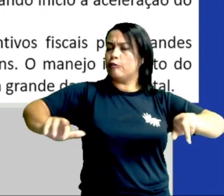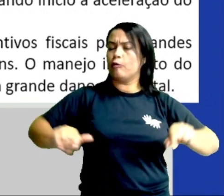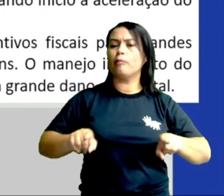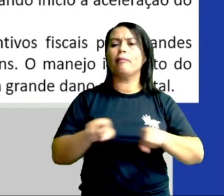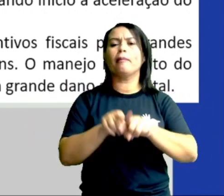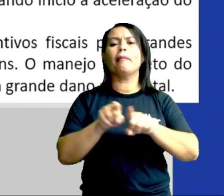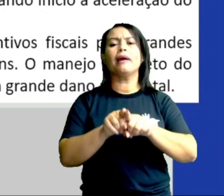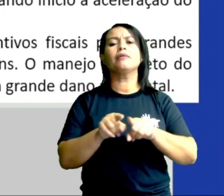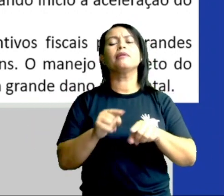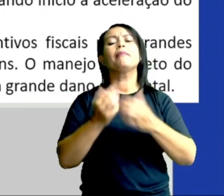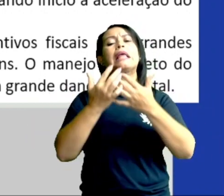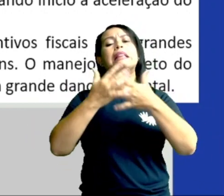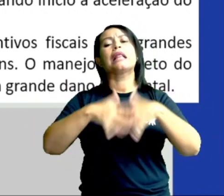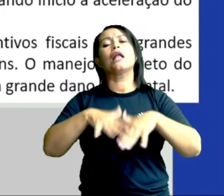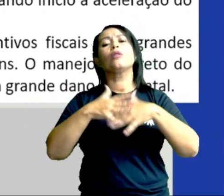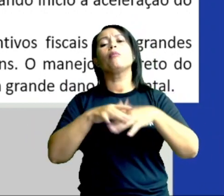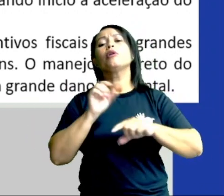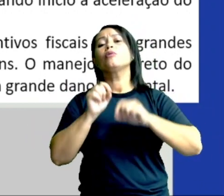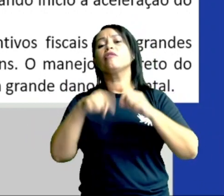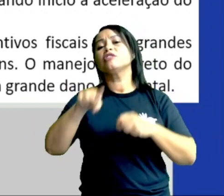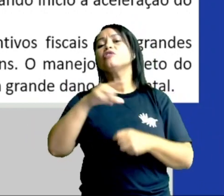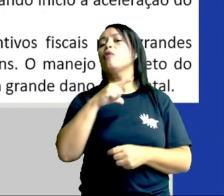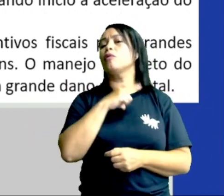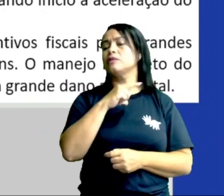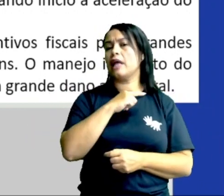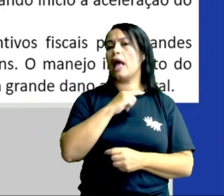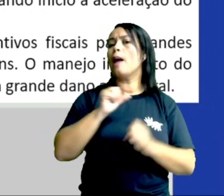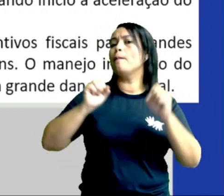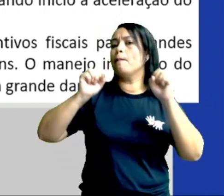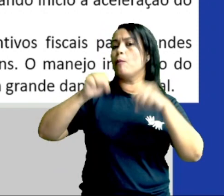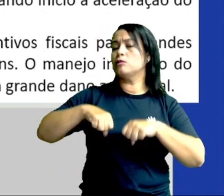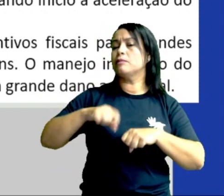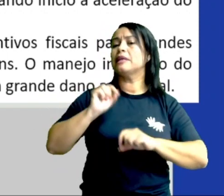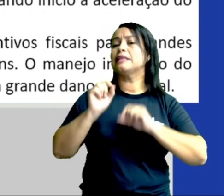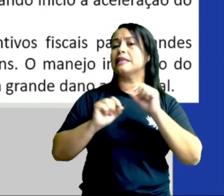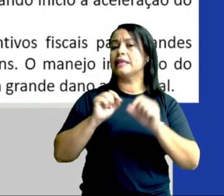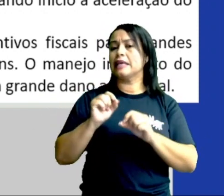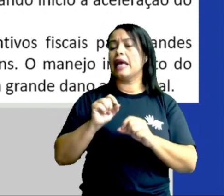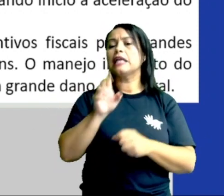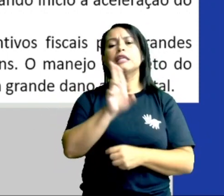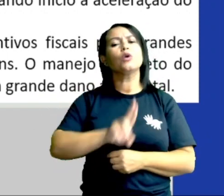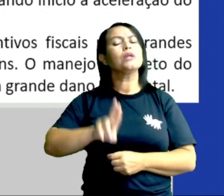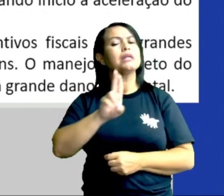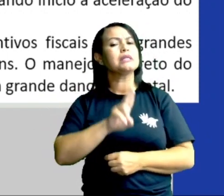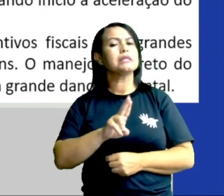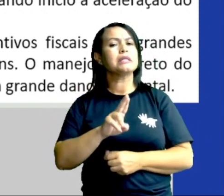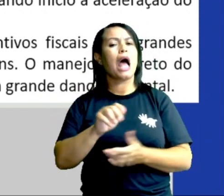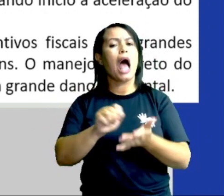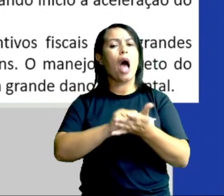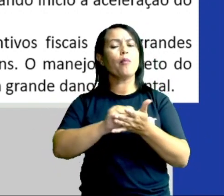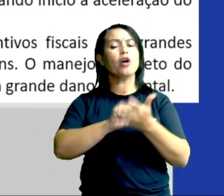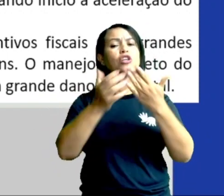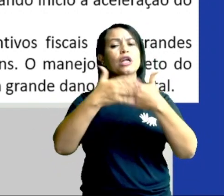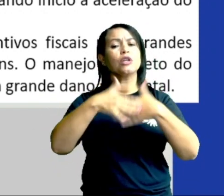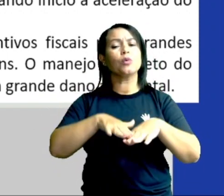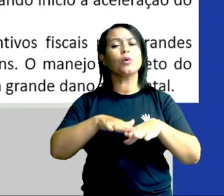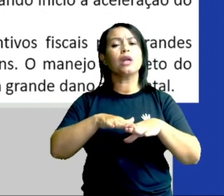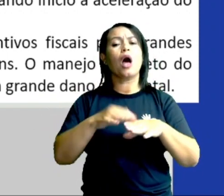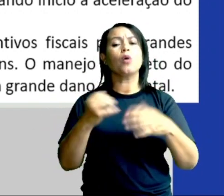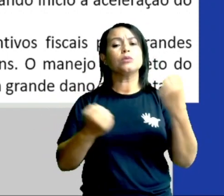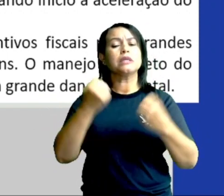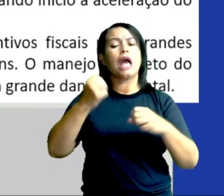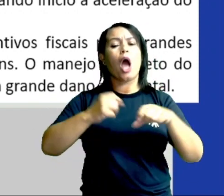intenso e naturalmente aí você vai ter a a possibilidade de utilizar a borracha natural para a produção de pneus